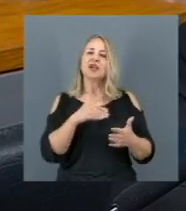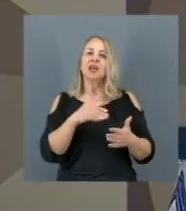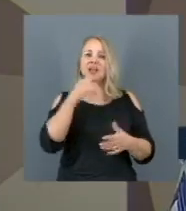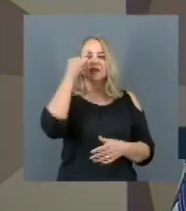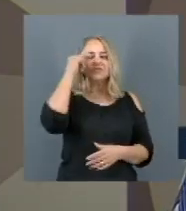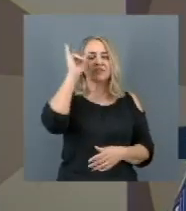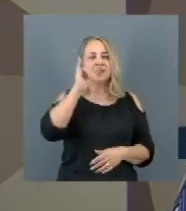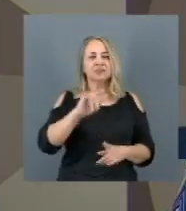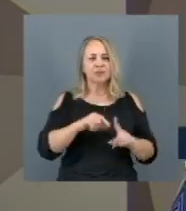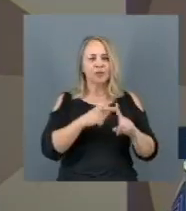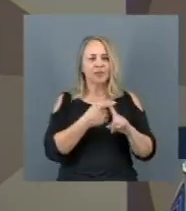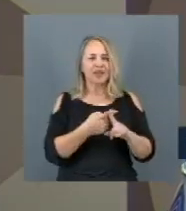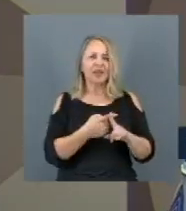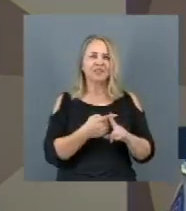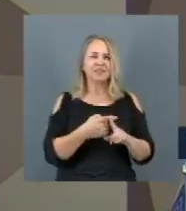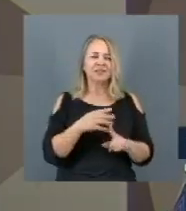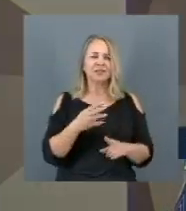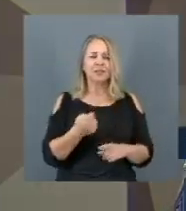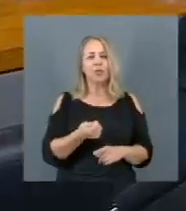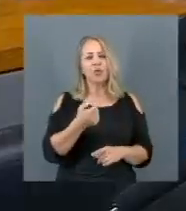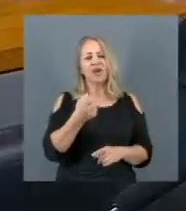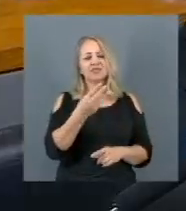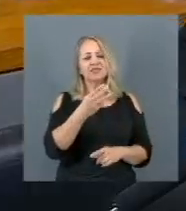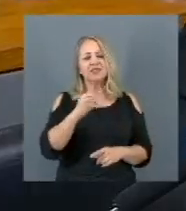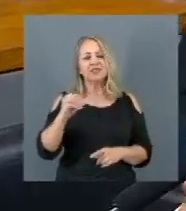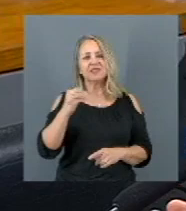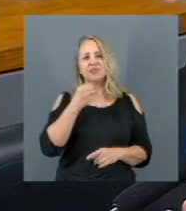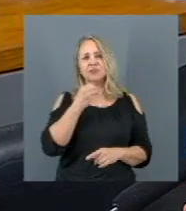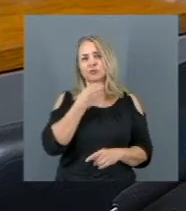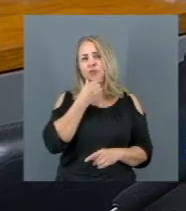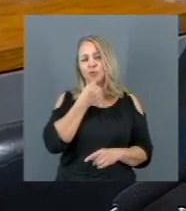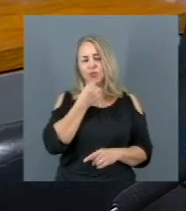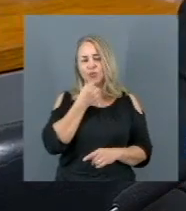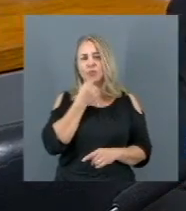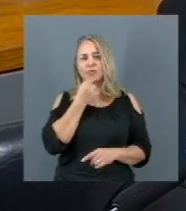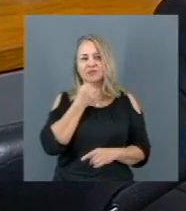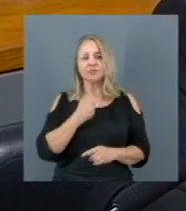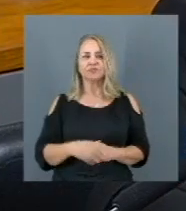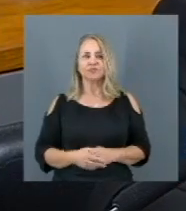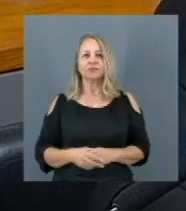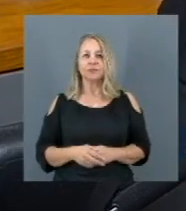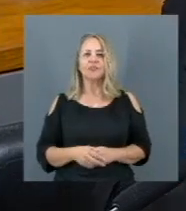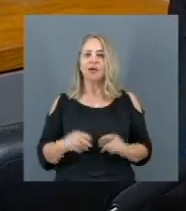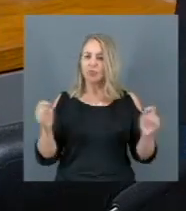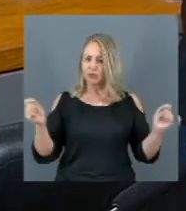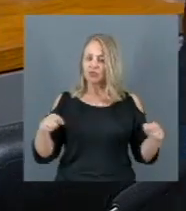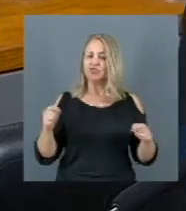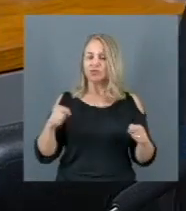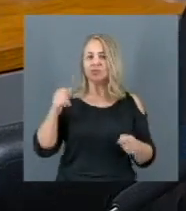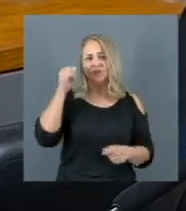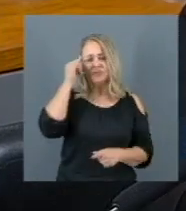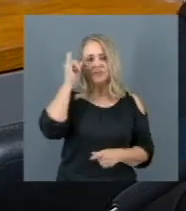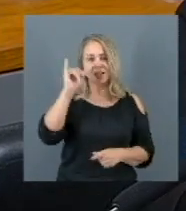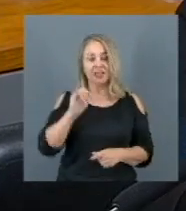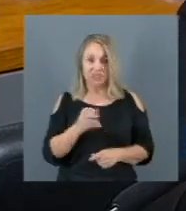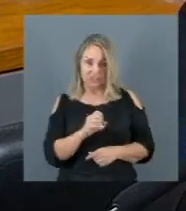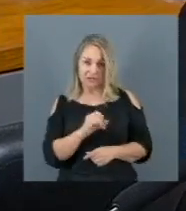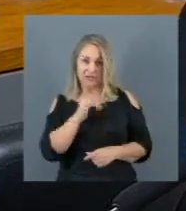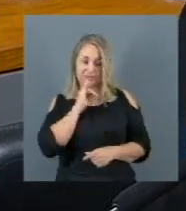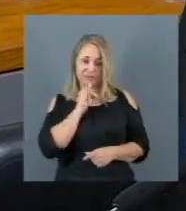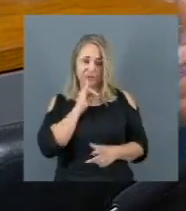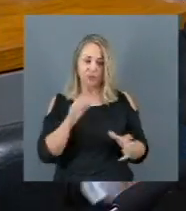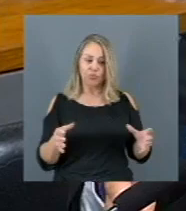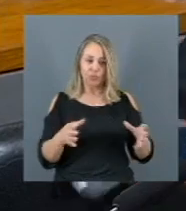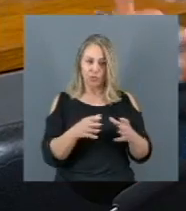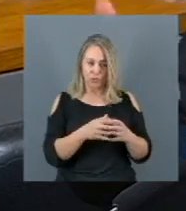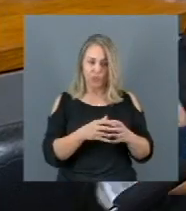homens? Um pouco mais, quase 300. Você vê que era possível evitar o 8 de janeiro. Por exemplo, se a Força Nacional, com